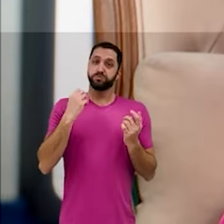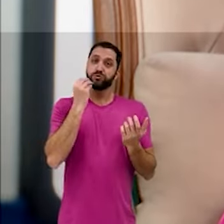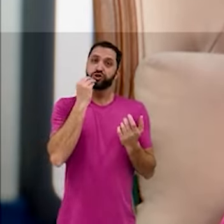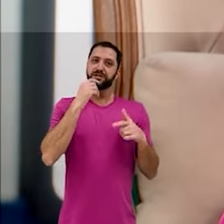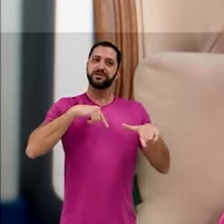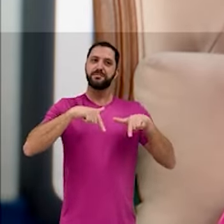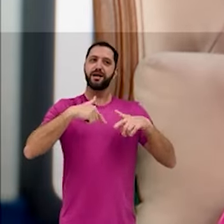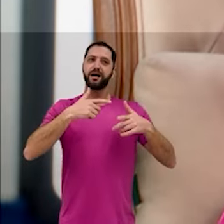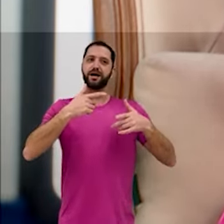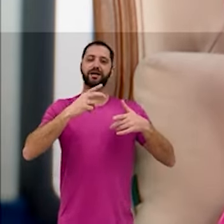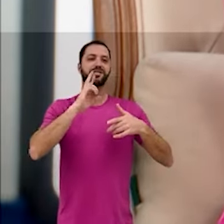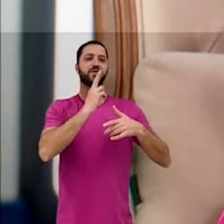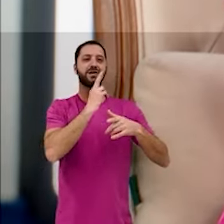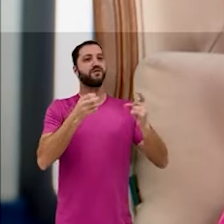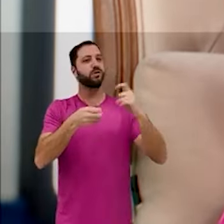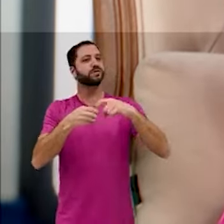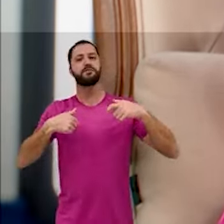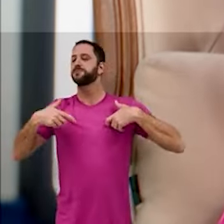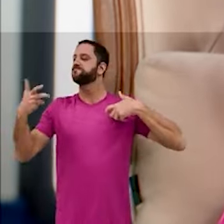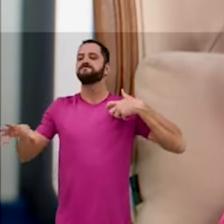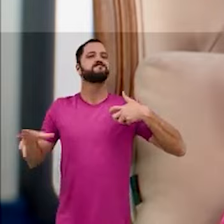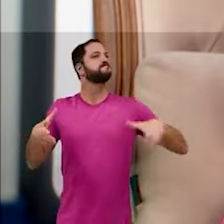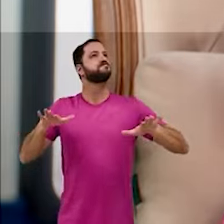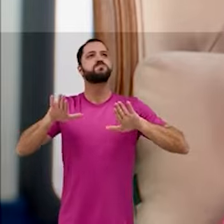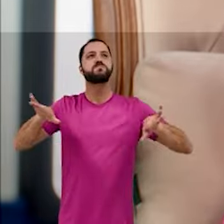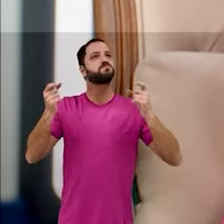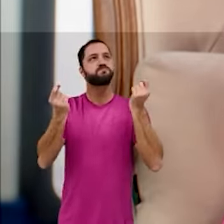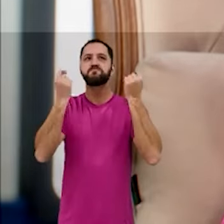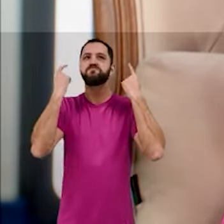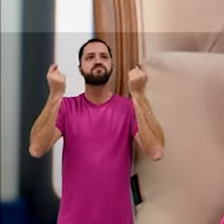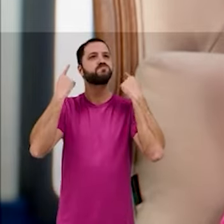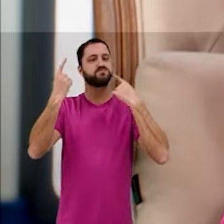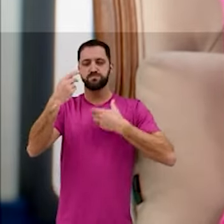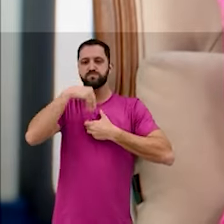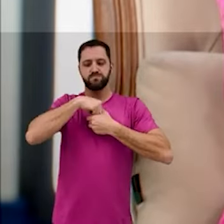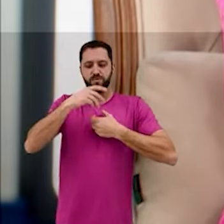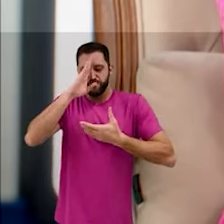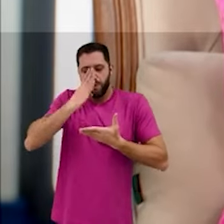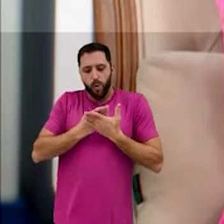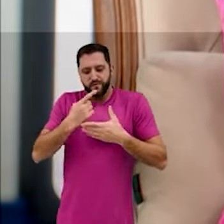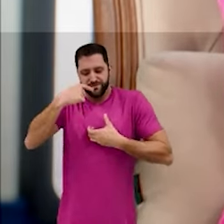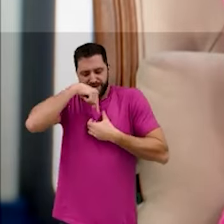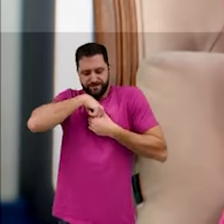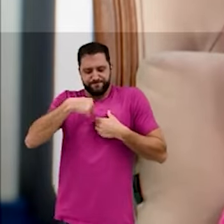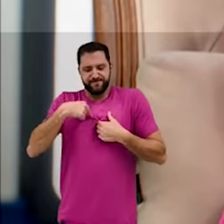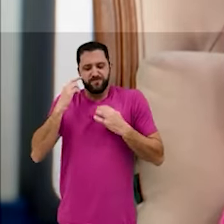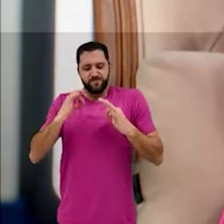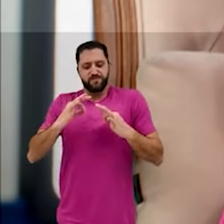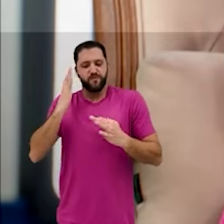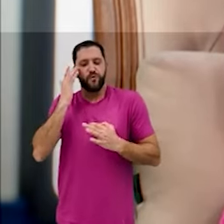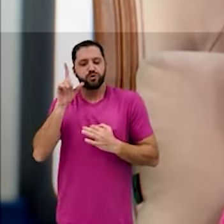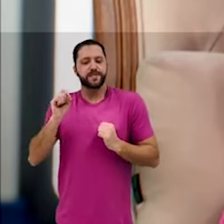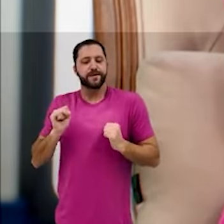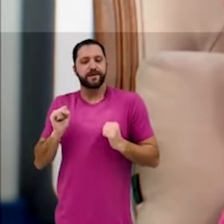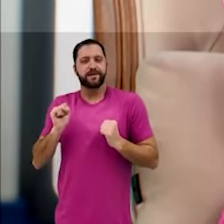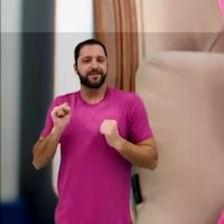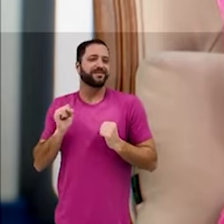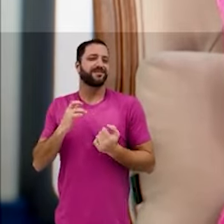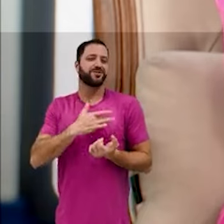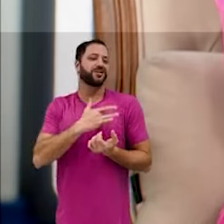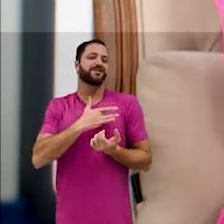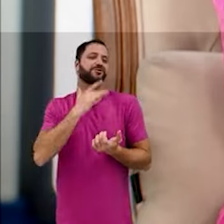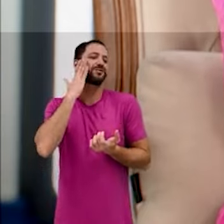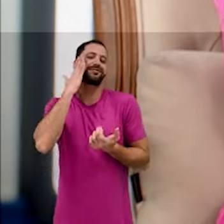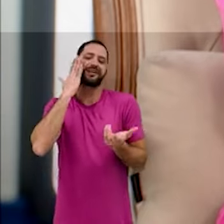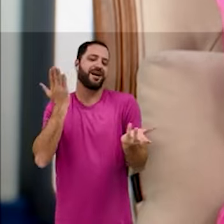já poderia voltar a trabalhar no restaurante. Mas eu não ouvi ninguém, eu ouvi de novo a minha intuição. Porque na verdade, né, a gente já sabe o que a gente